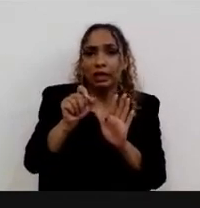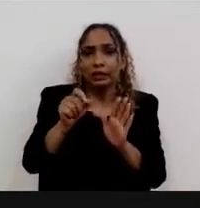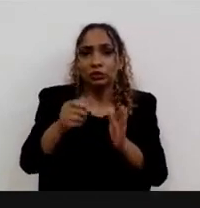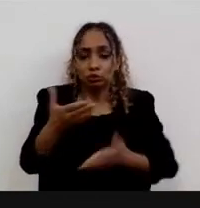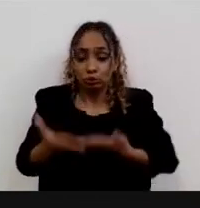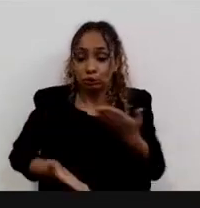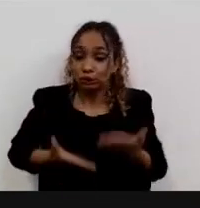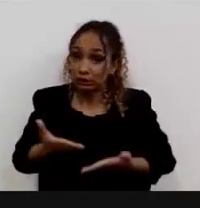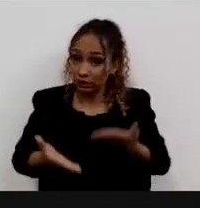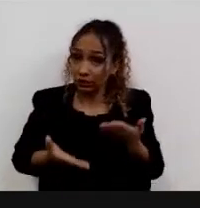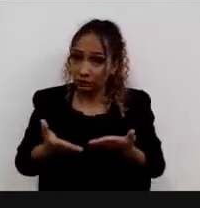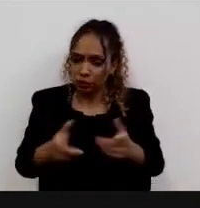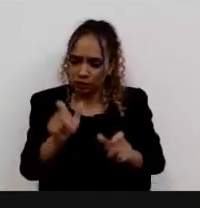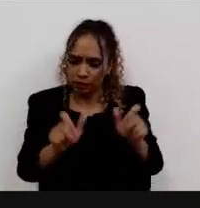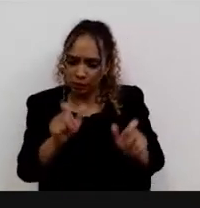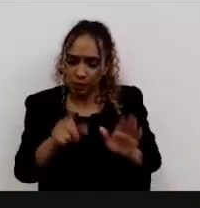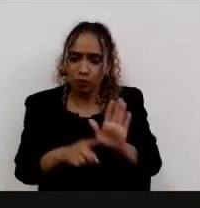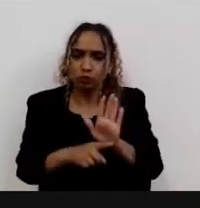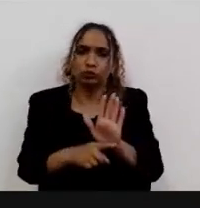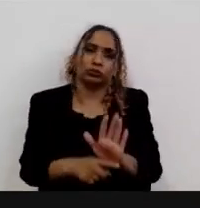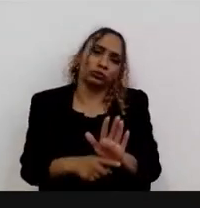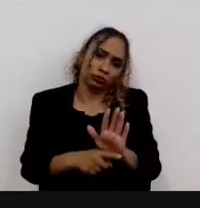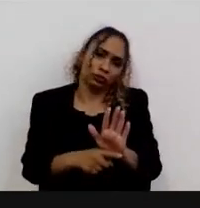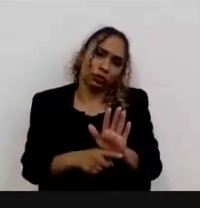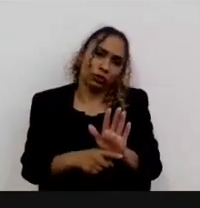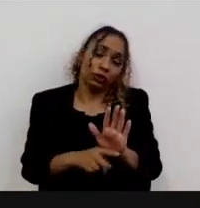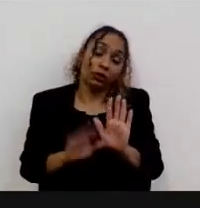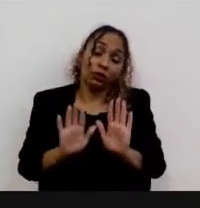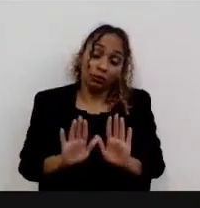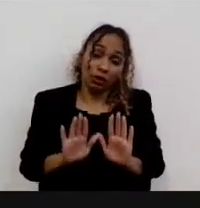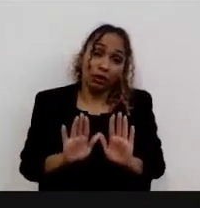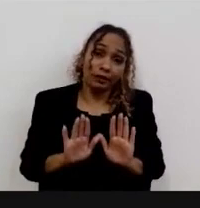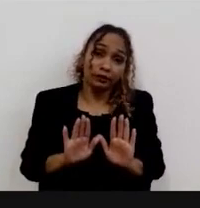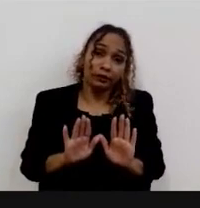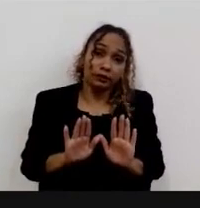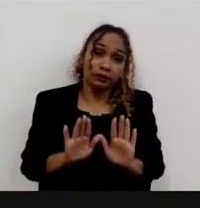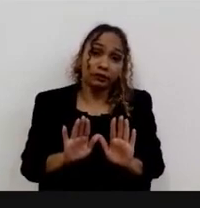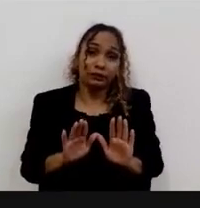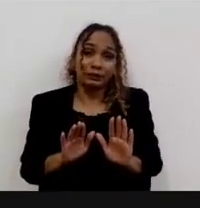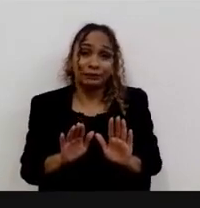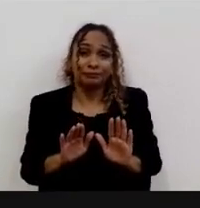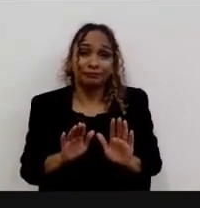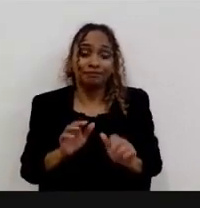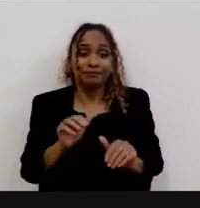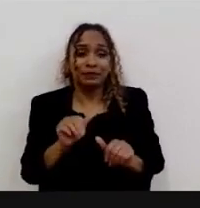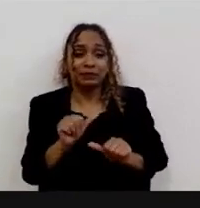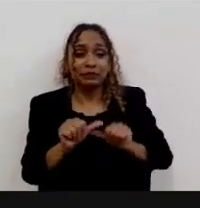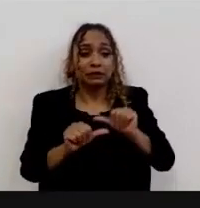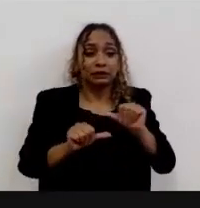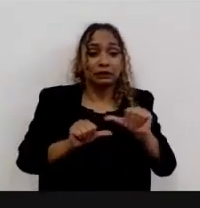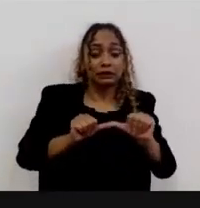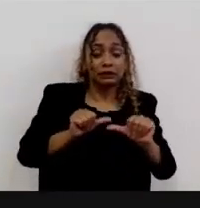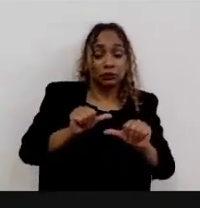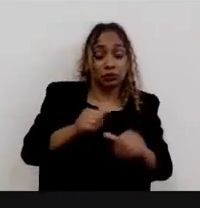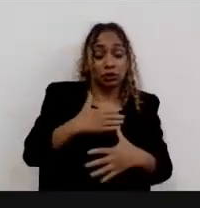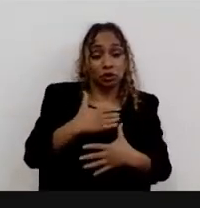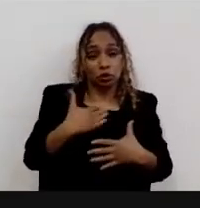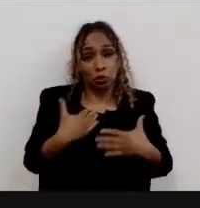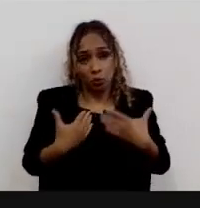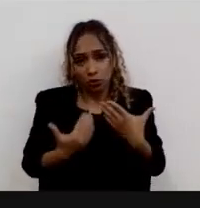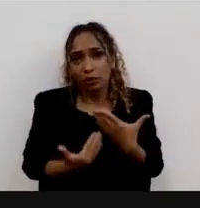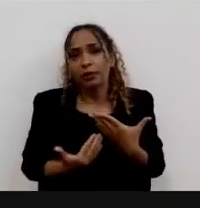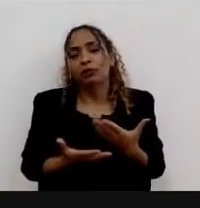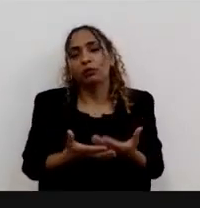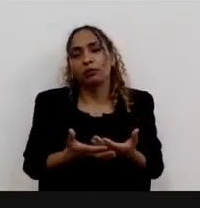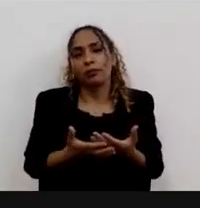Câmara, dos servidores, de todos que trabalham aqui dentro. Só que isso passa, essa mudança de comportamento, né,